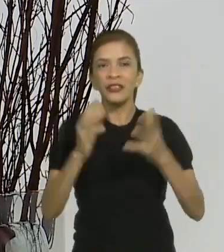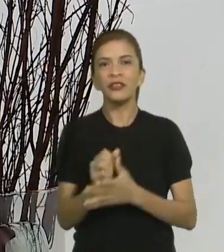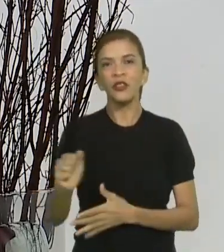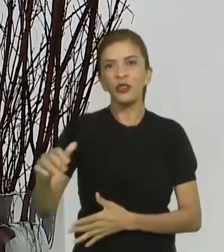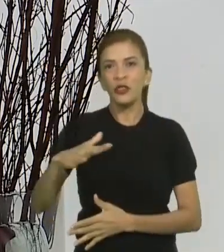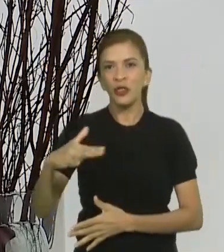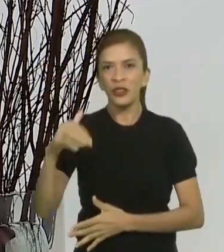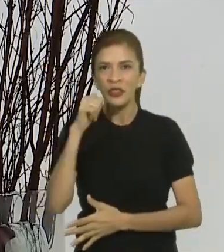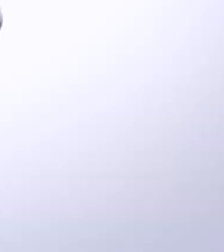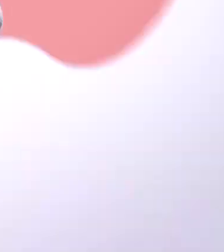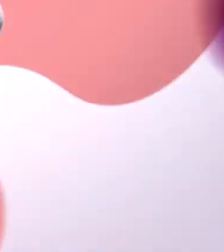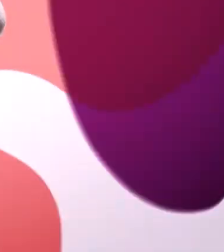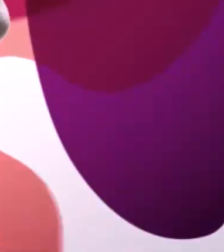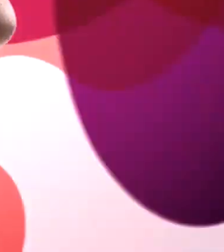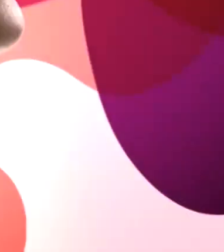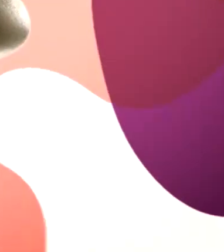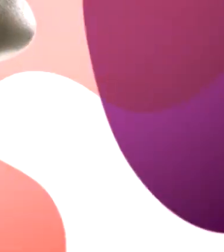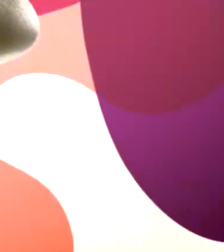Mulher está no ar.